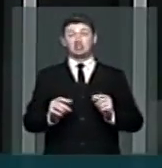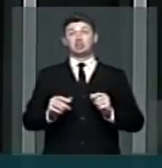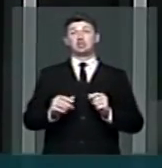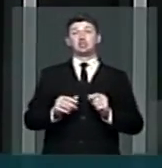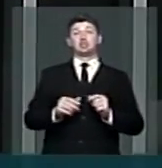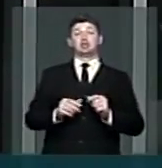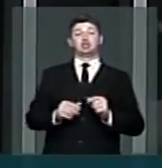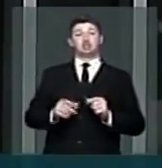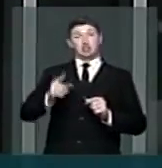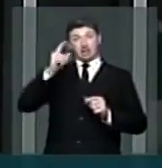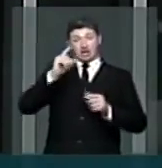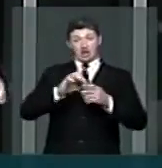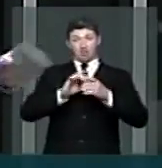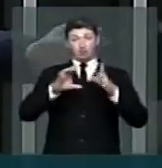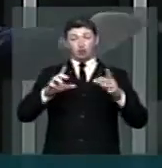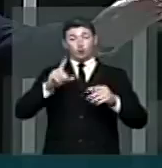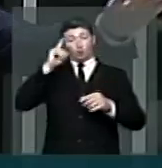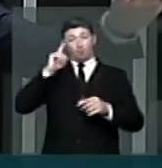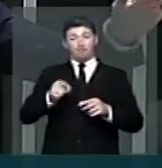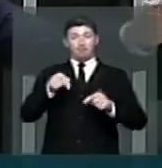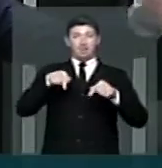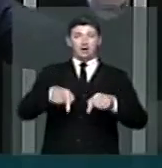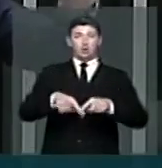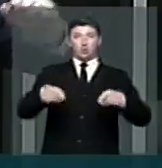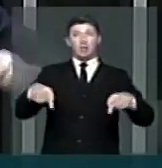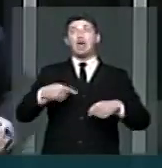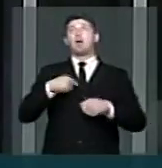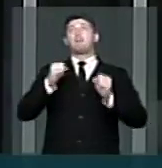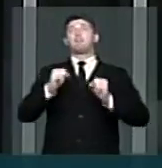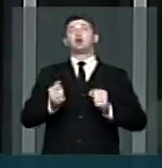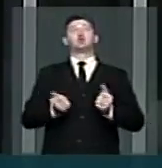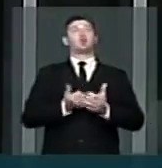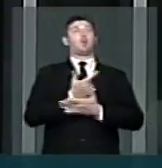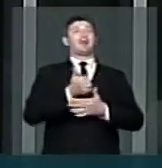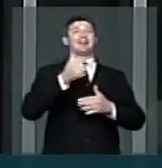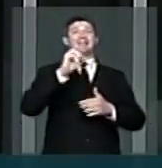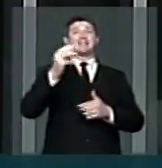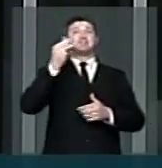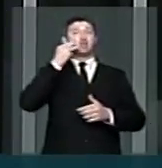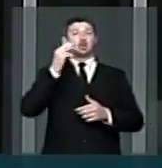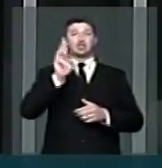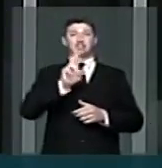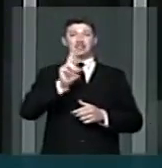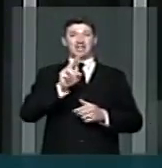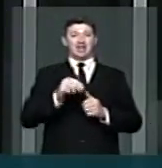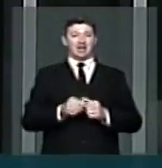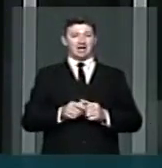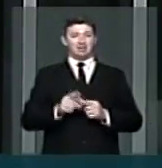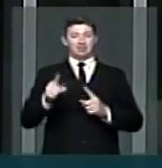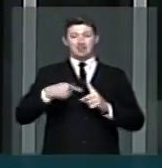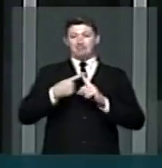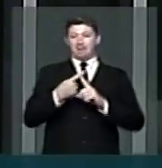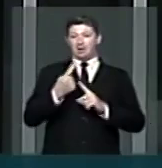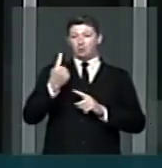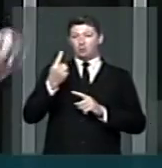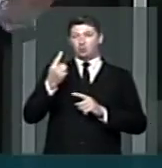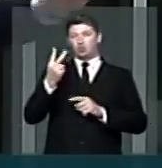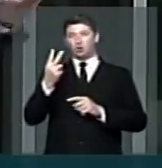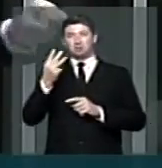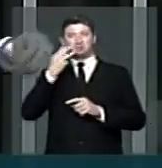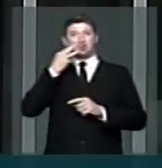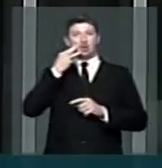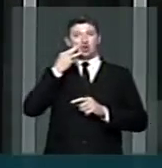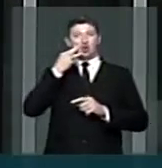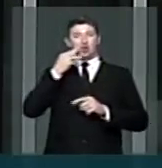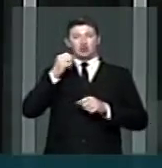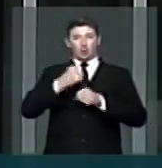domínio de propriedade, quando nós sabemos que eu posso comprar um terreno por 5, 10 milhões de reais e ter que gastar 1, 2 bilhões para fazer um porto, não pode